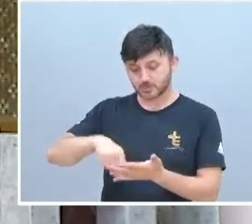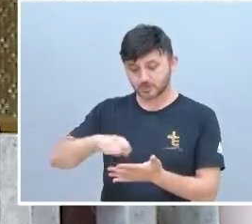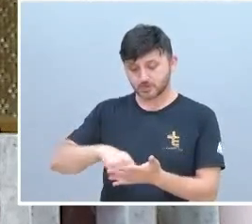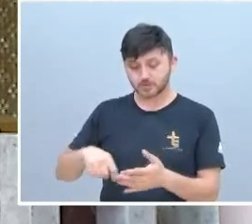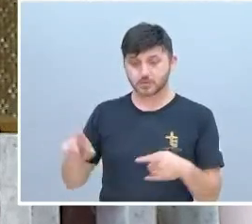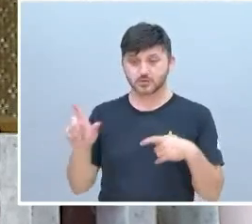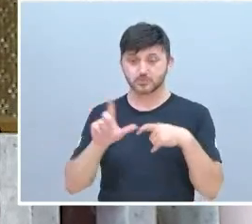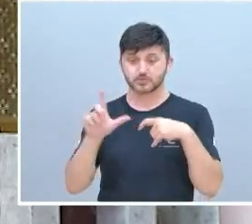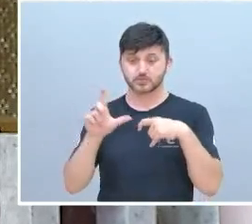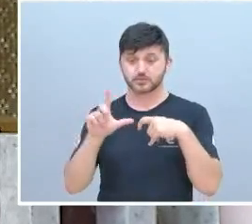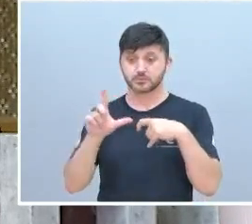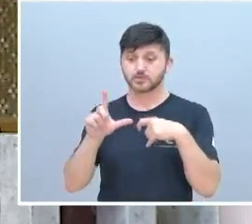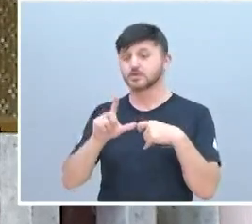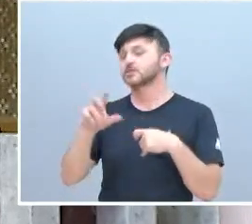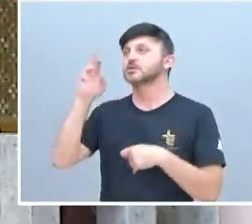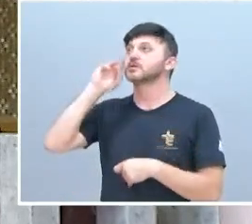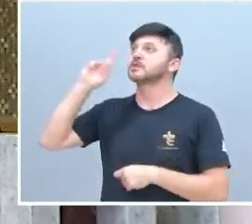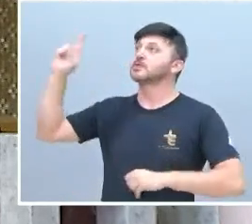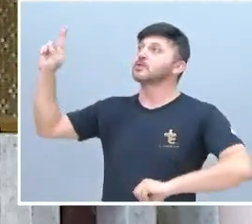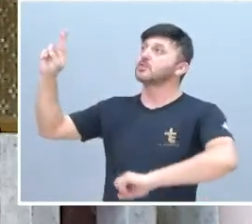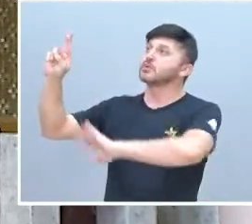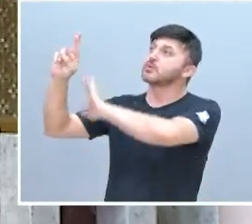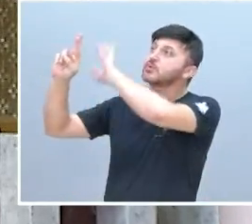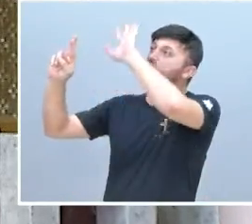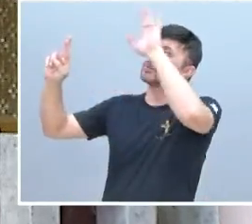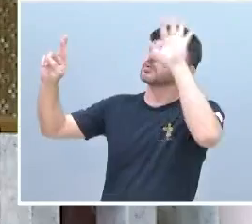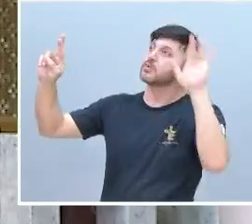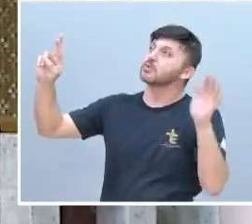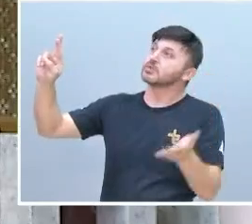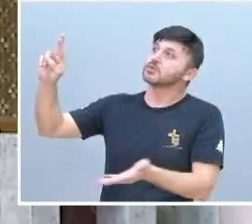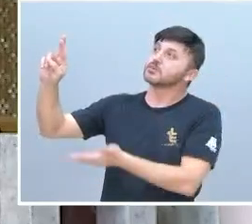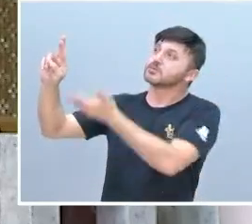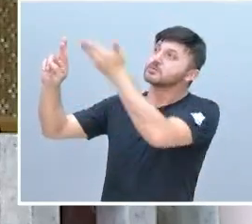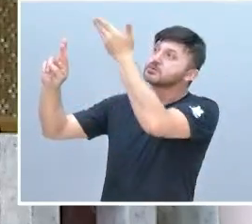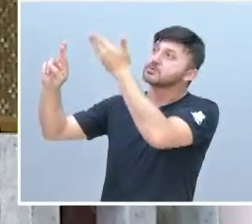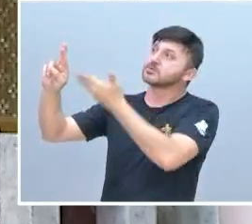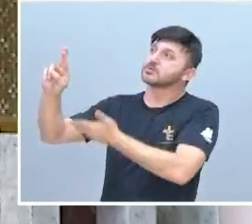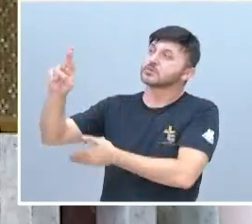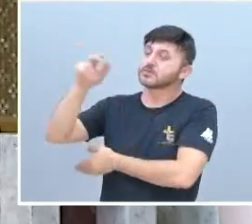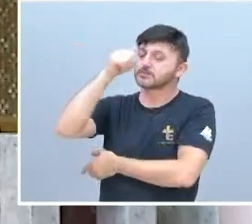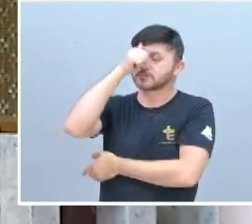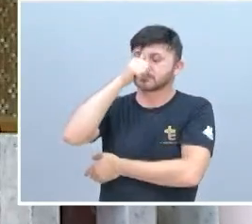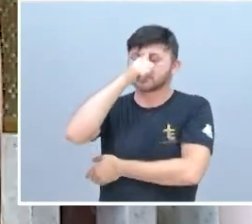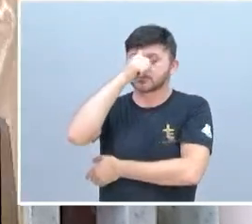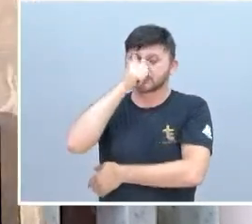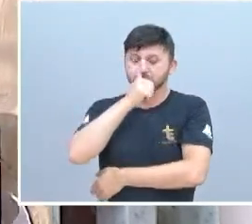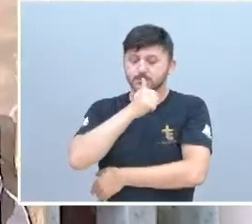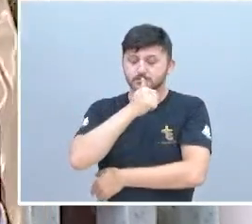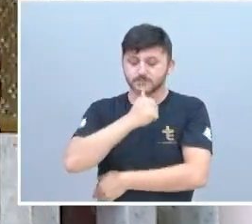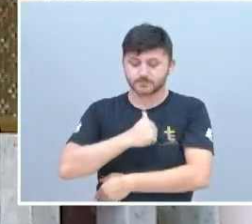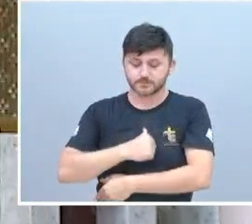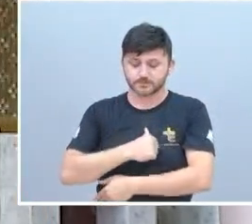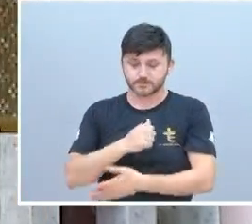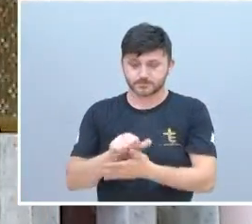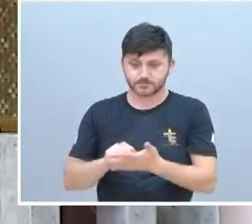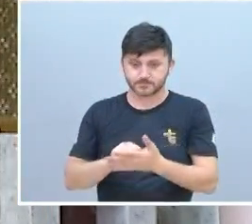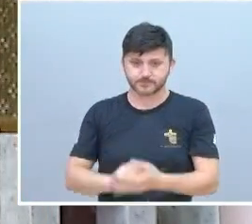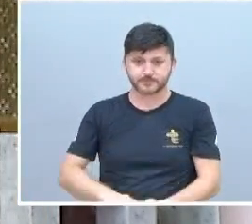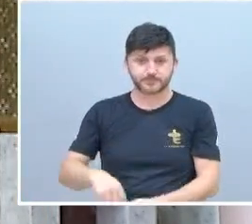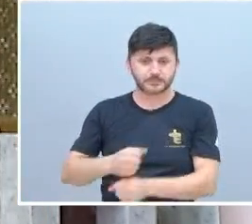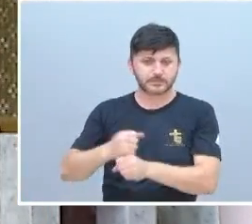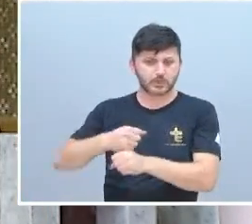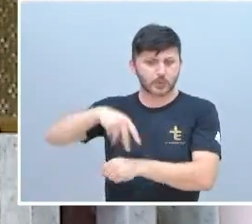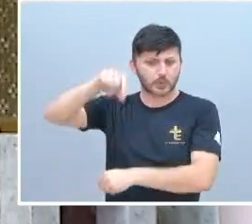segundo Lucas. Glória a vós, Senhor. Naquele